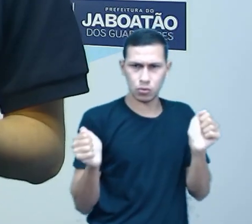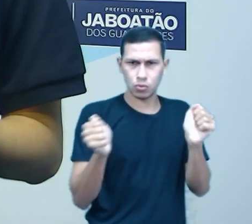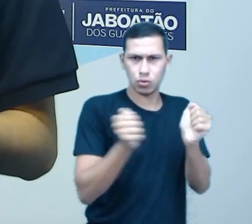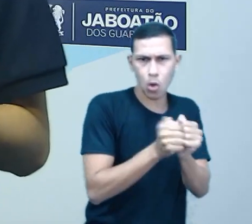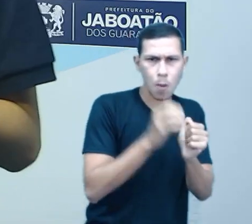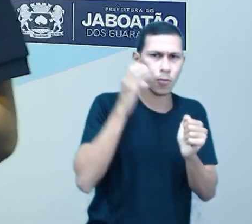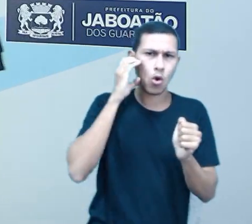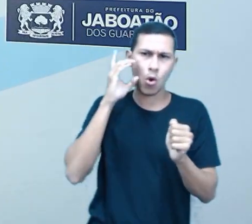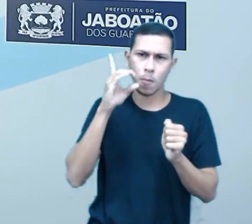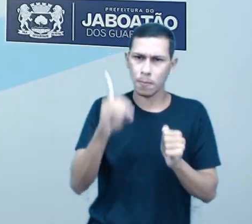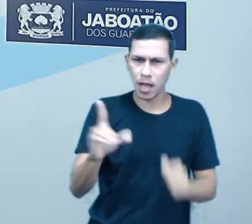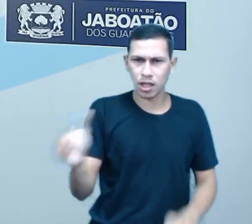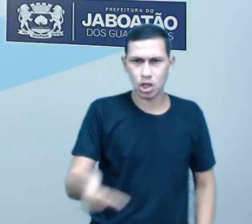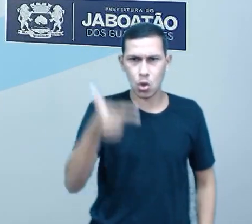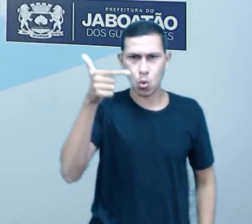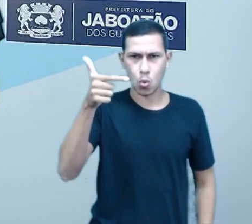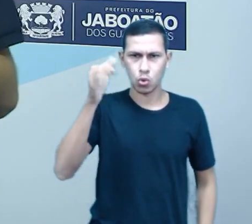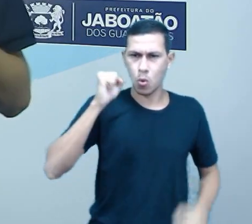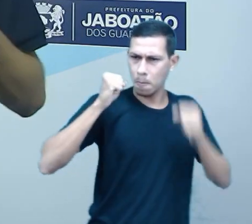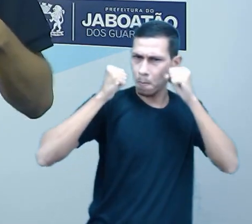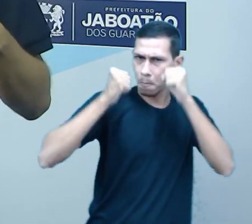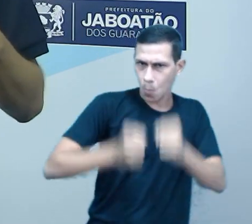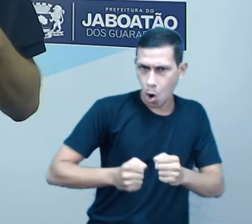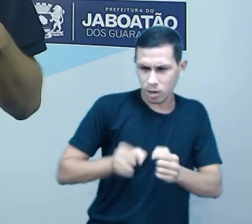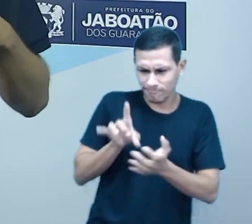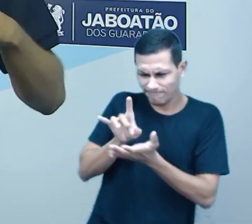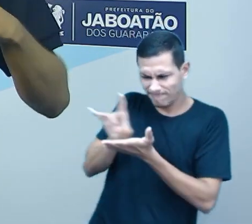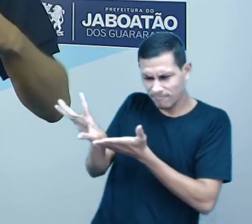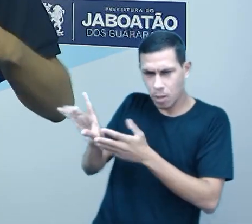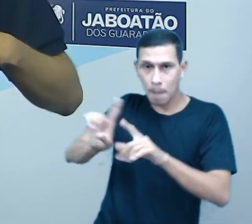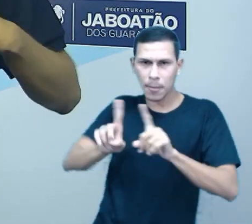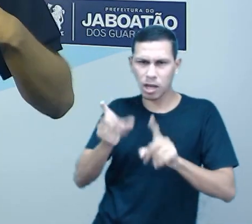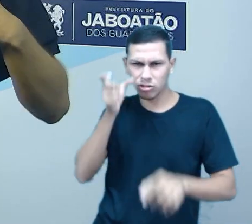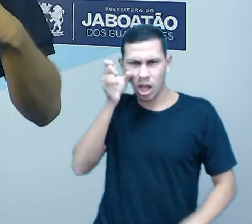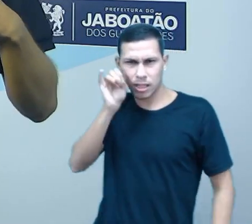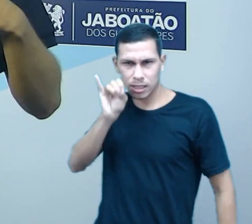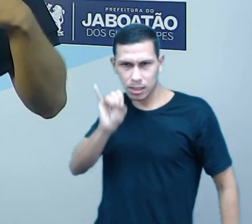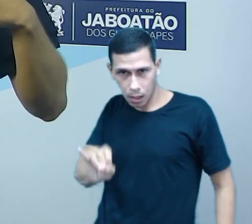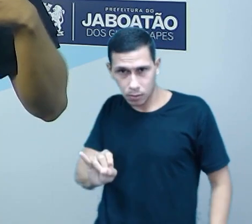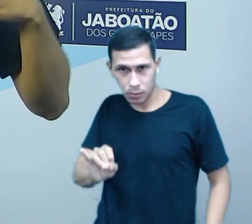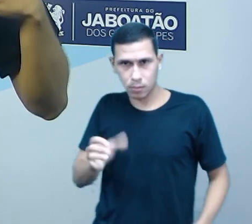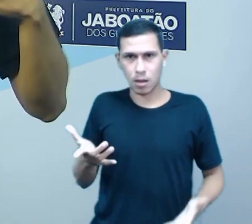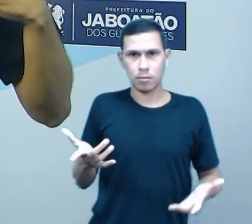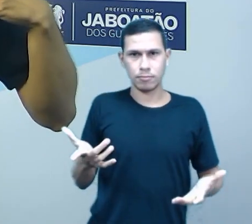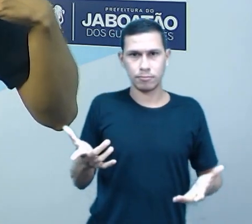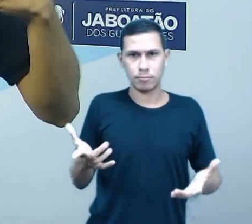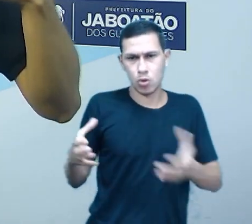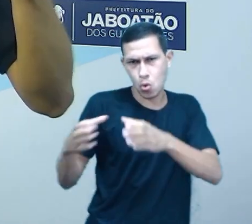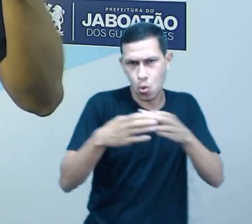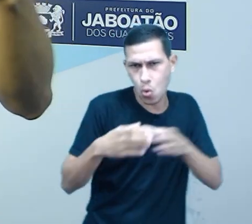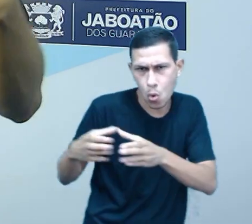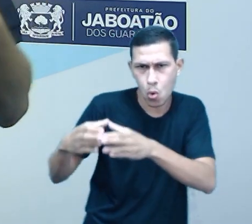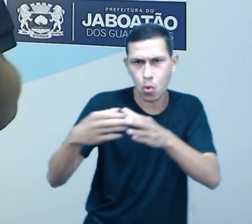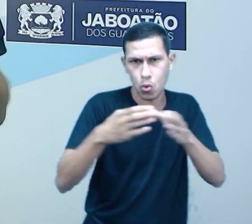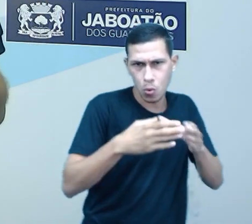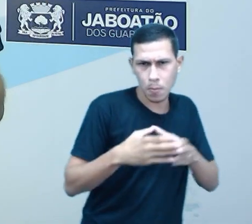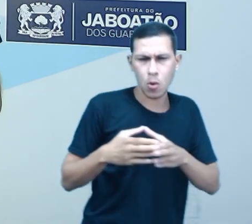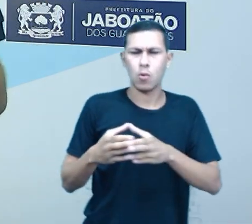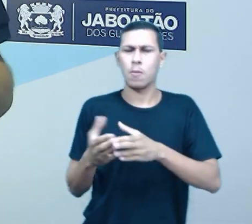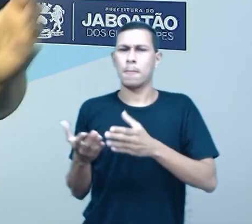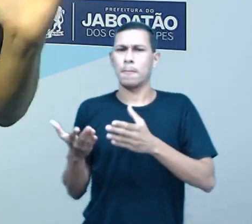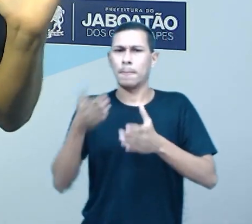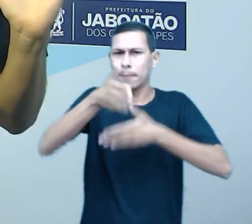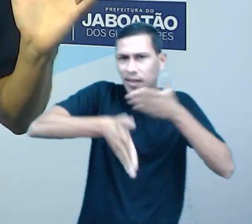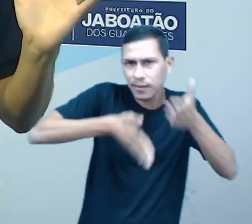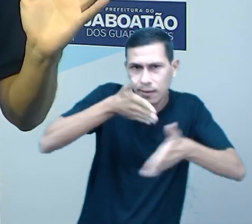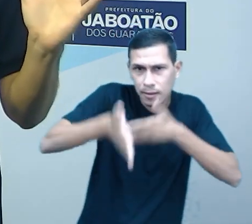Dom Pedro II do poder. Para eles foi interessante se apropriar da instauração desse novo regime.